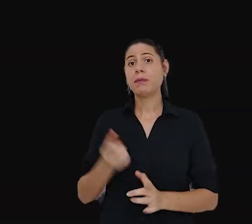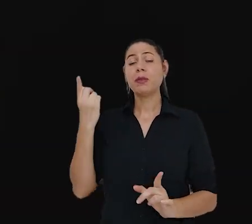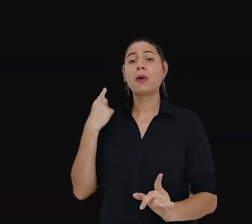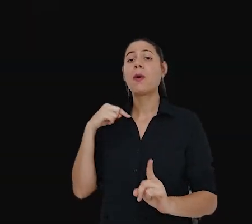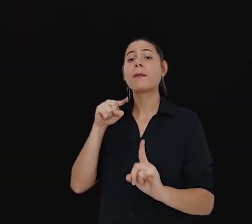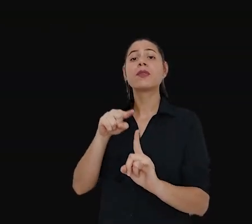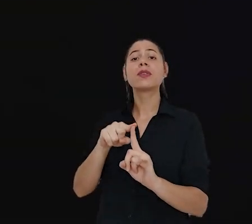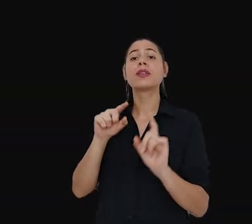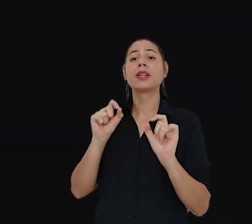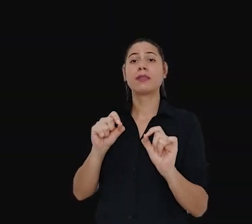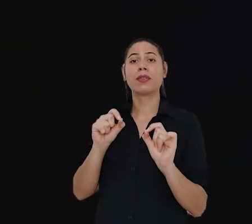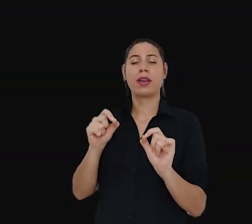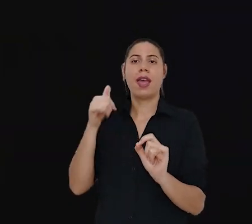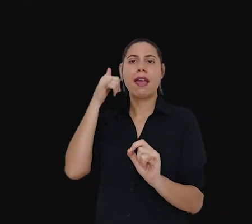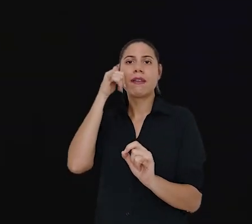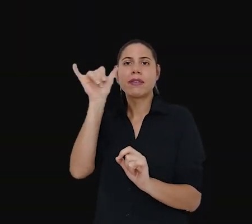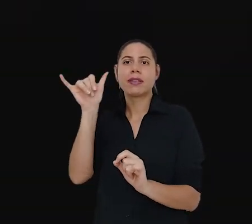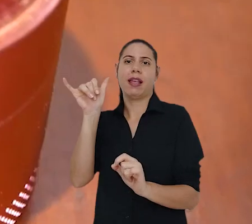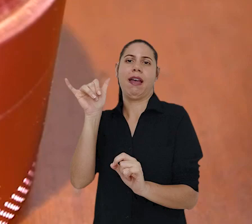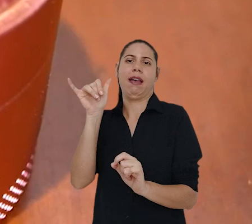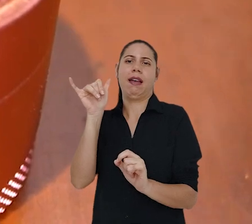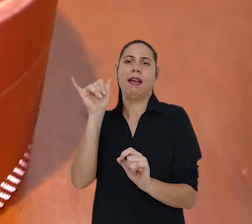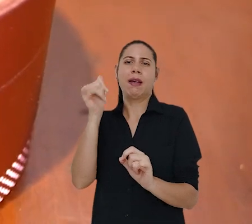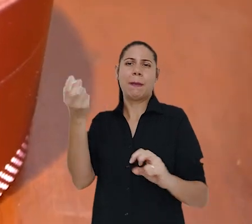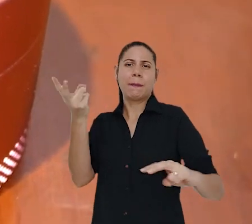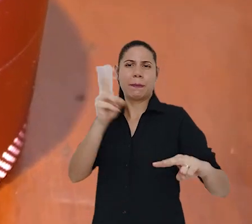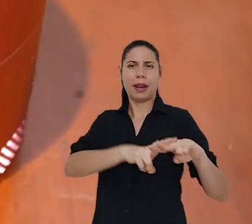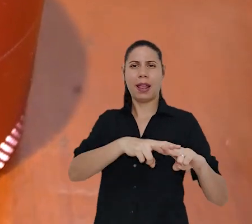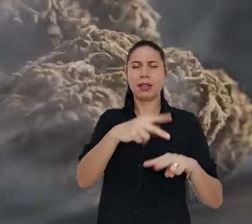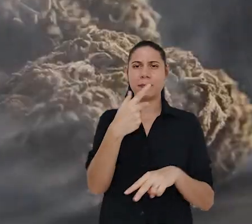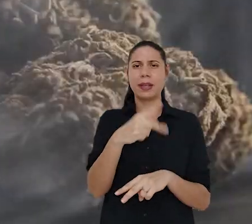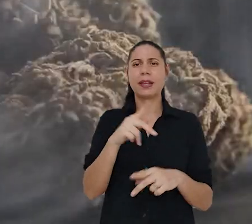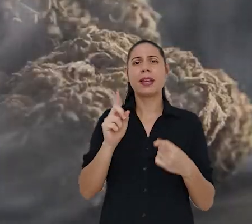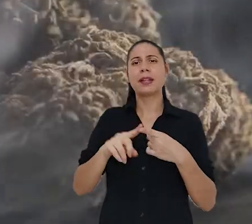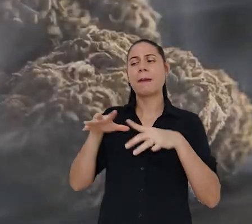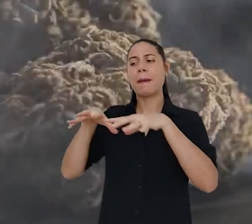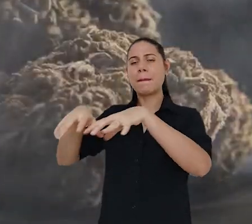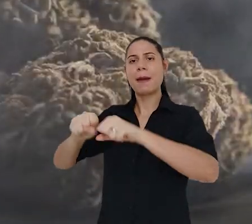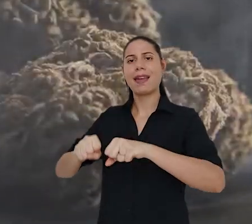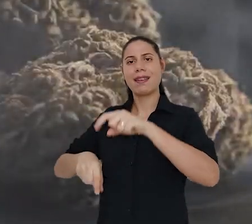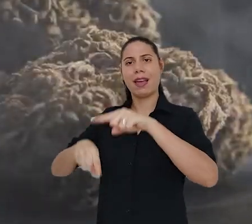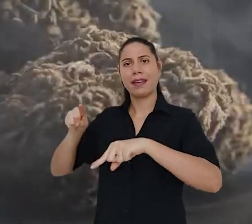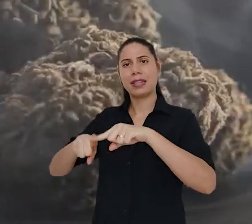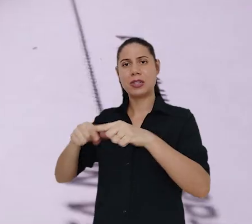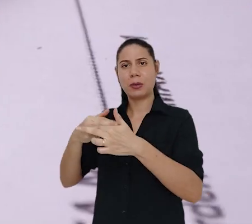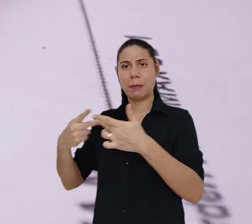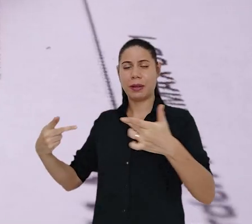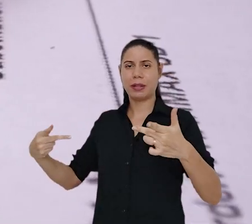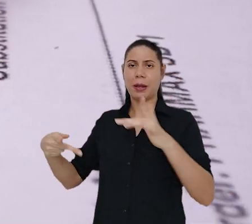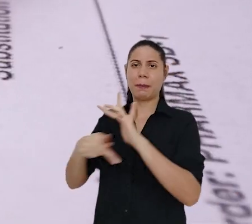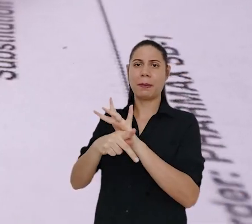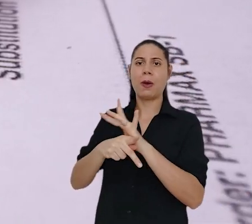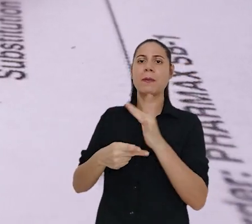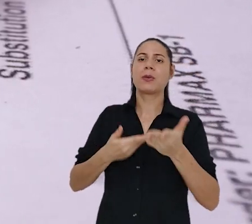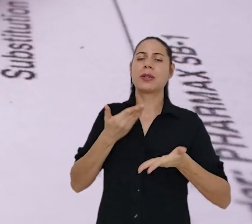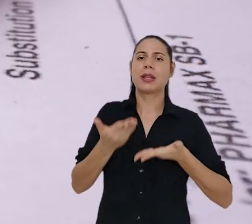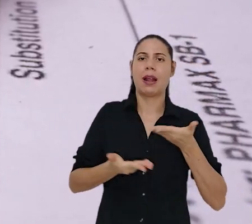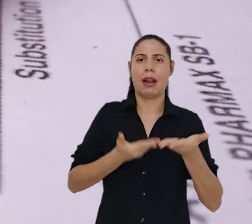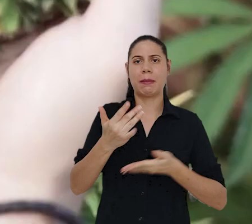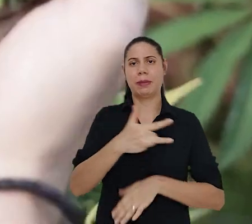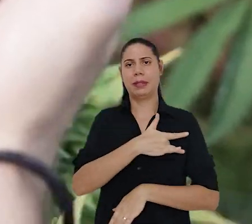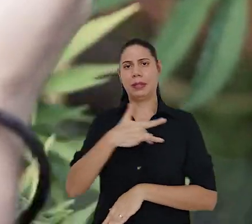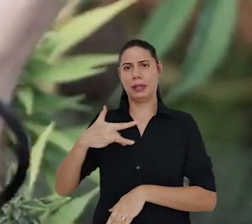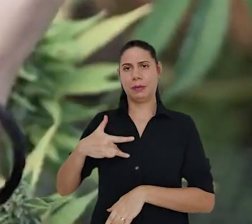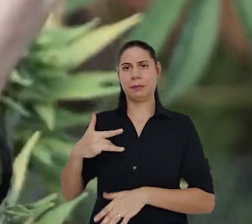ideia é evitar riscos à sua liberdade, bem como a apreensão dos materiais e insumos destinados ao seu tratamento de